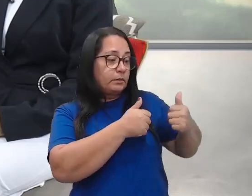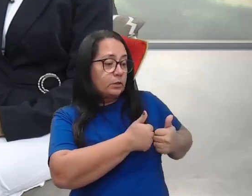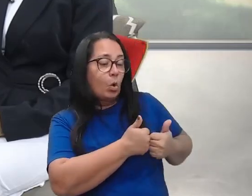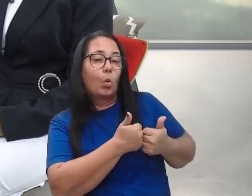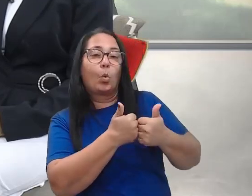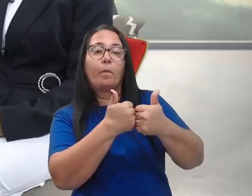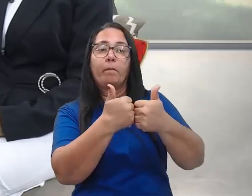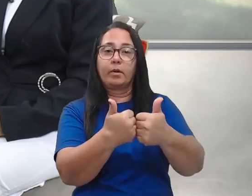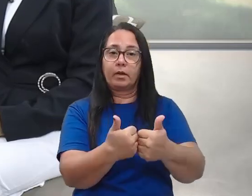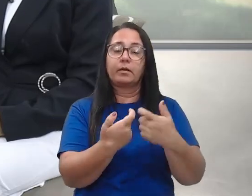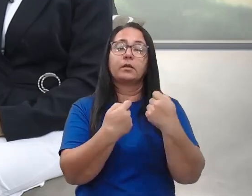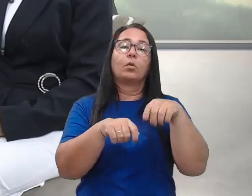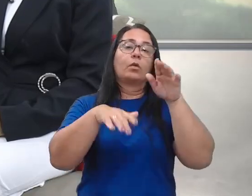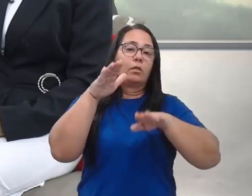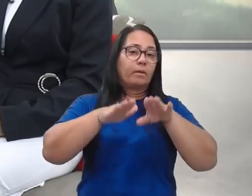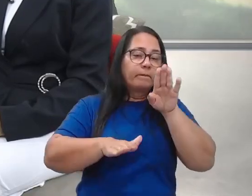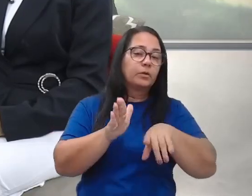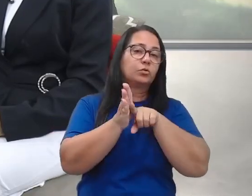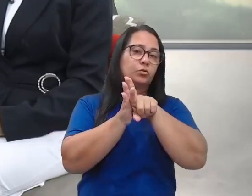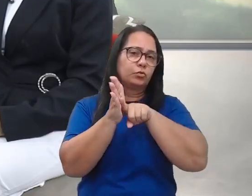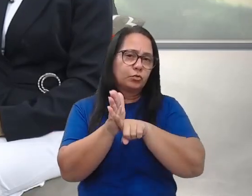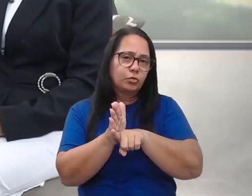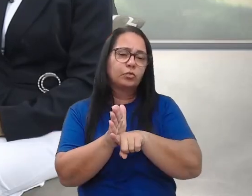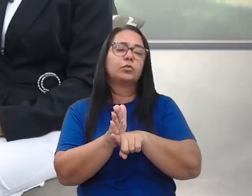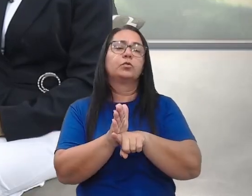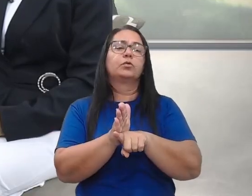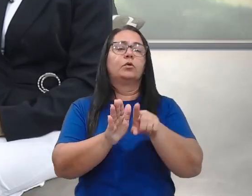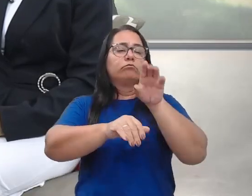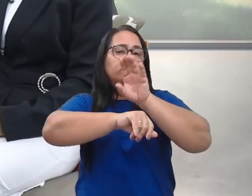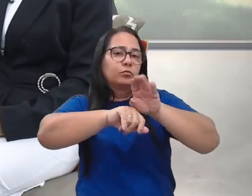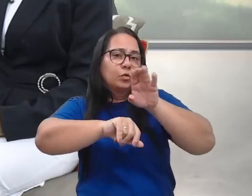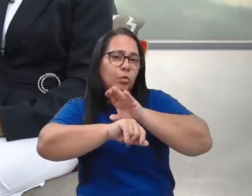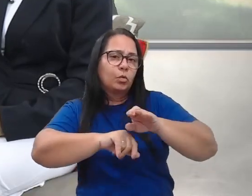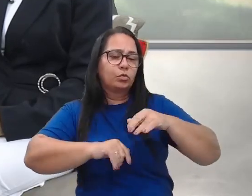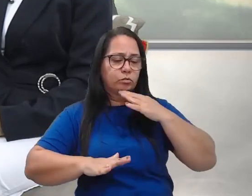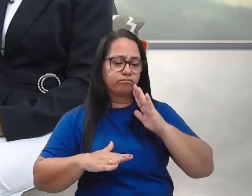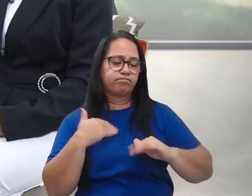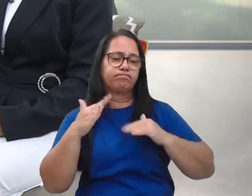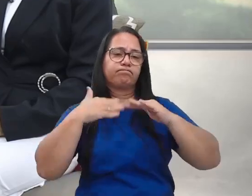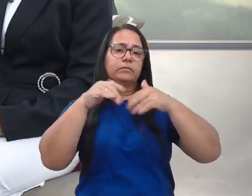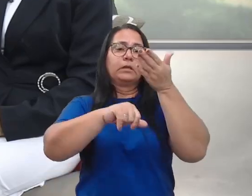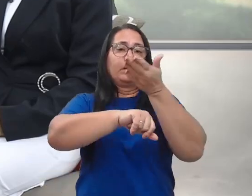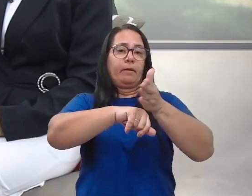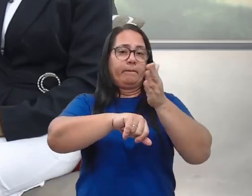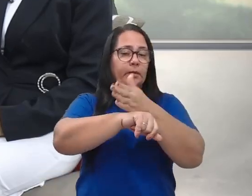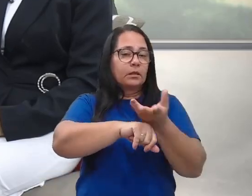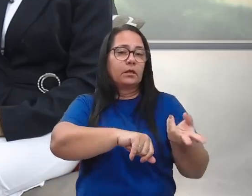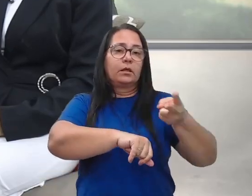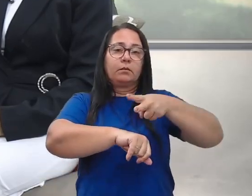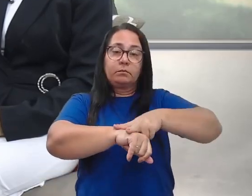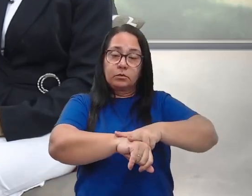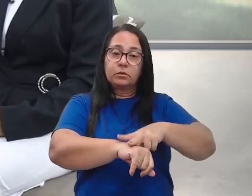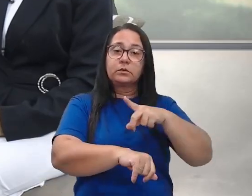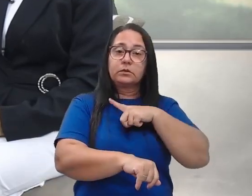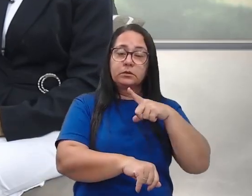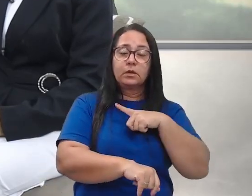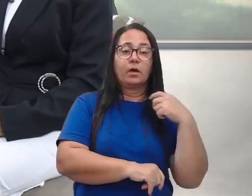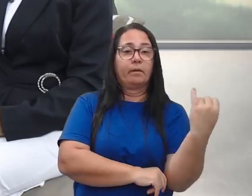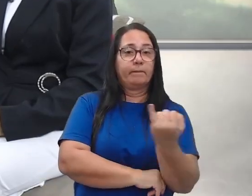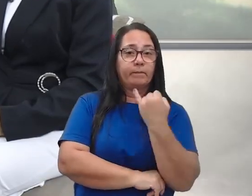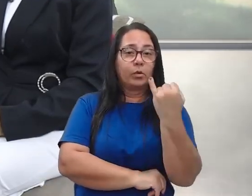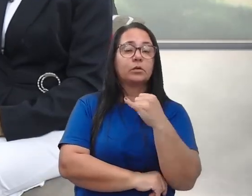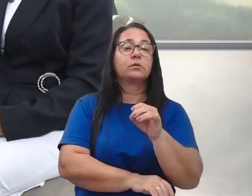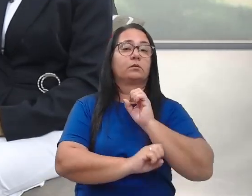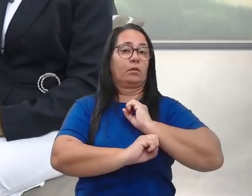uma qualificação, de um aperfeiçoamento, que não é só na prática. Vem a questão da necessidade da educação, que é por isso que vocês